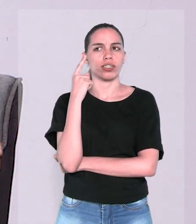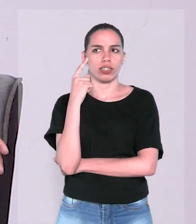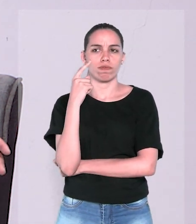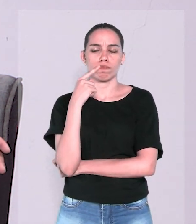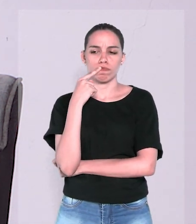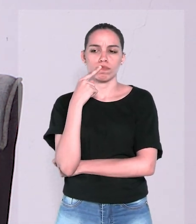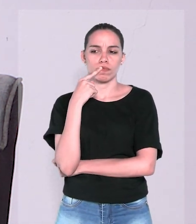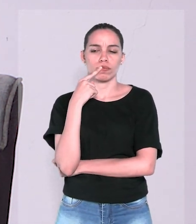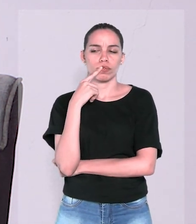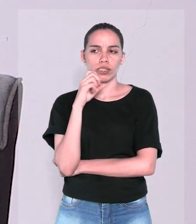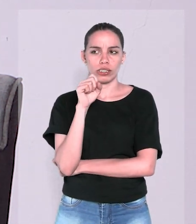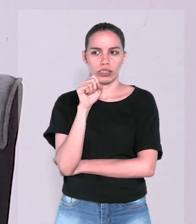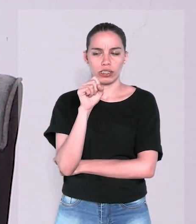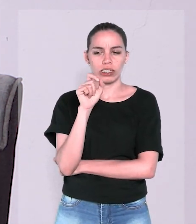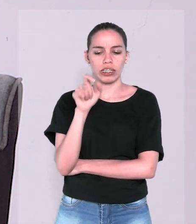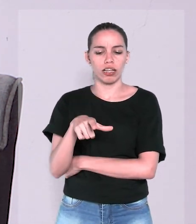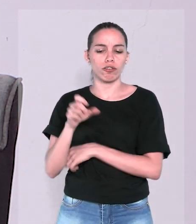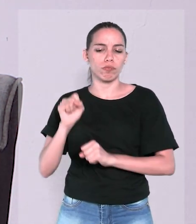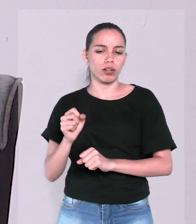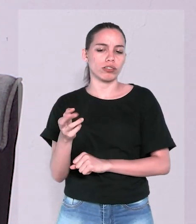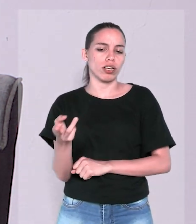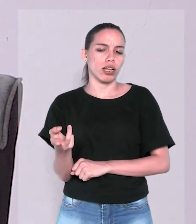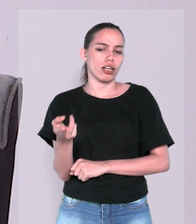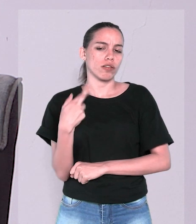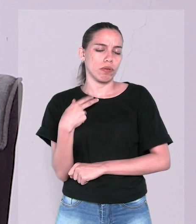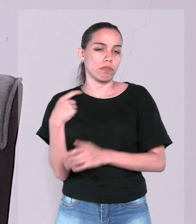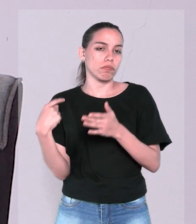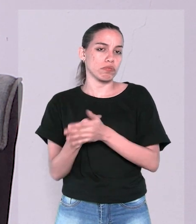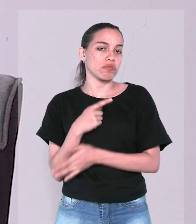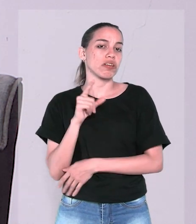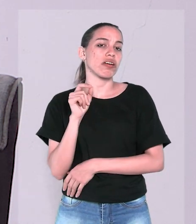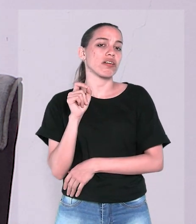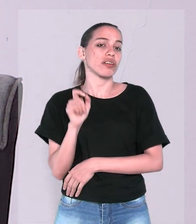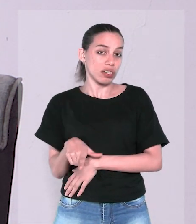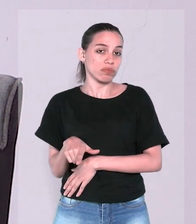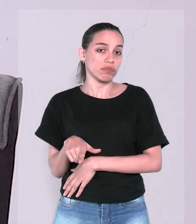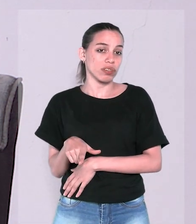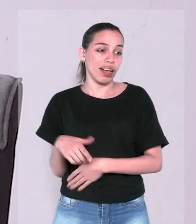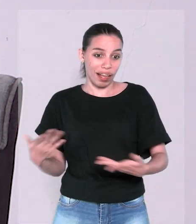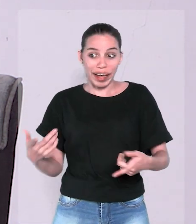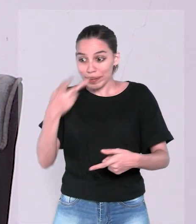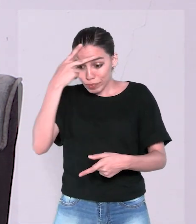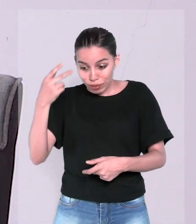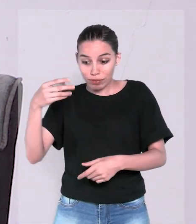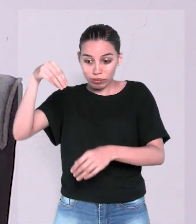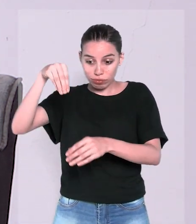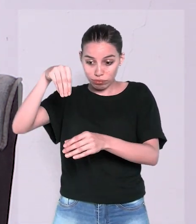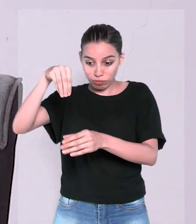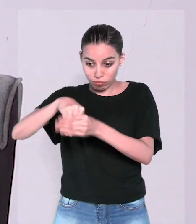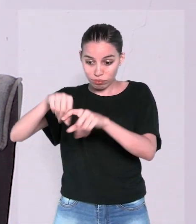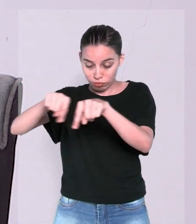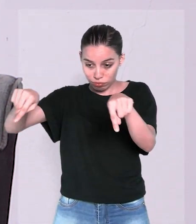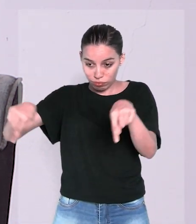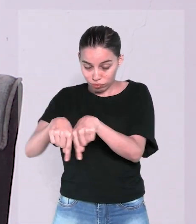E aí eu decidi ouvir, né, quem estava dentro do quarto. Então eu pensei, olha, quem pode me responder essa pergunta,